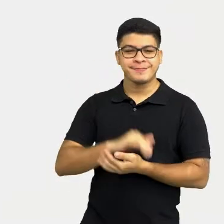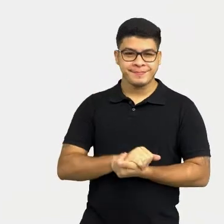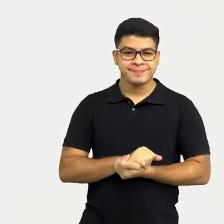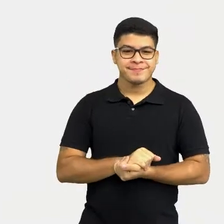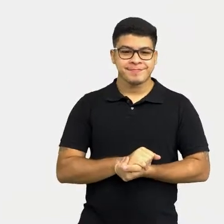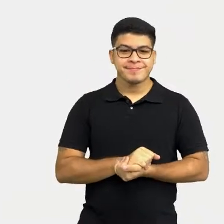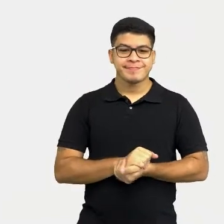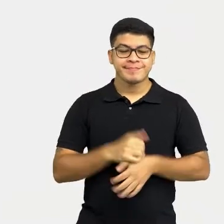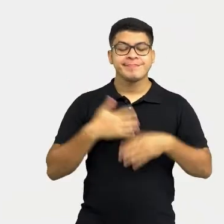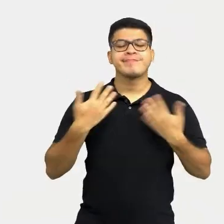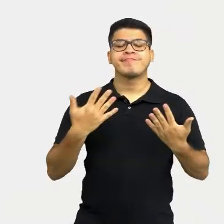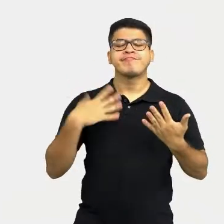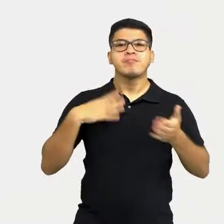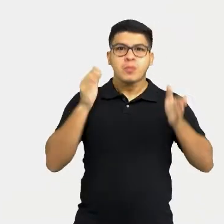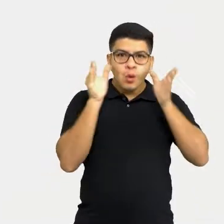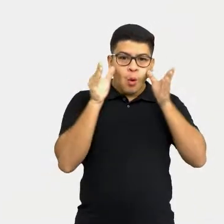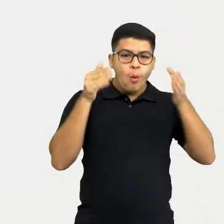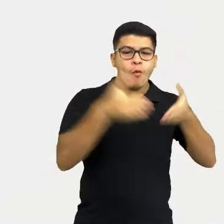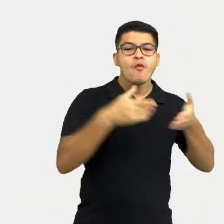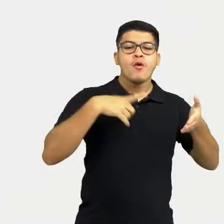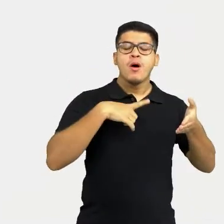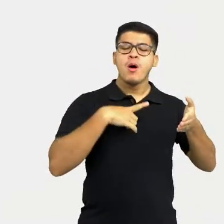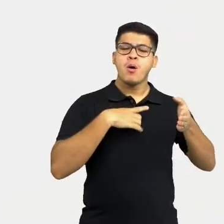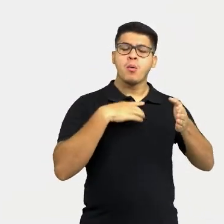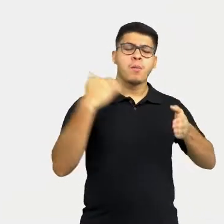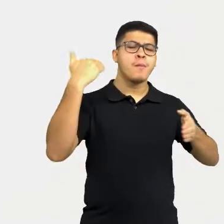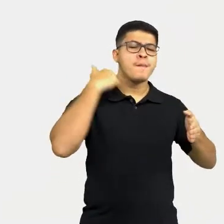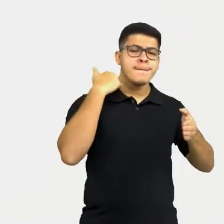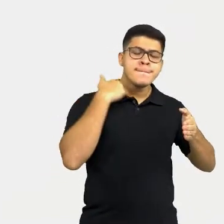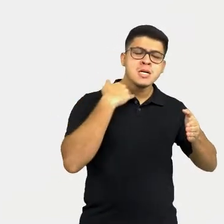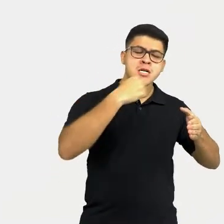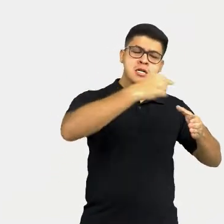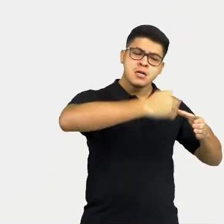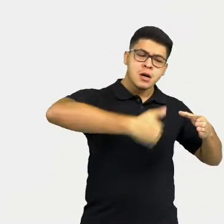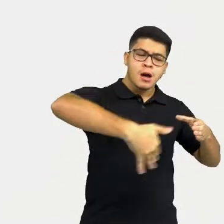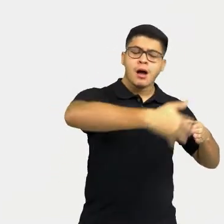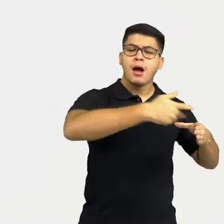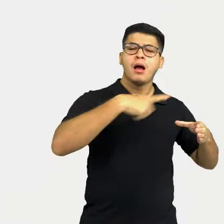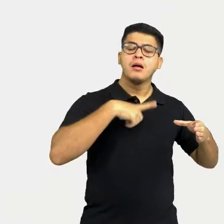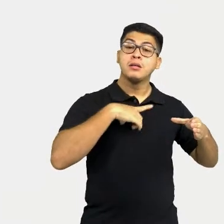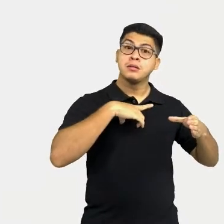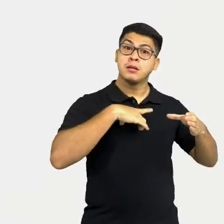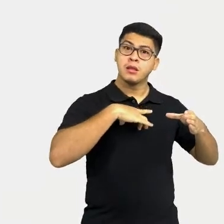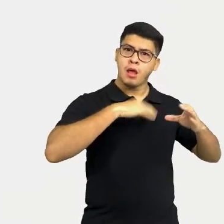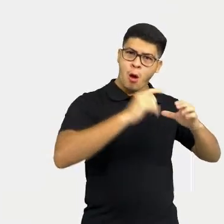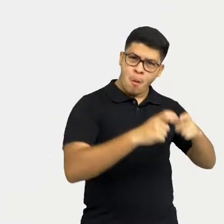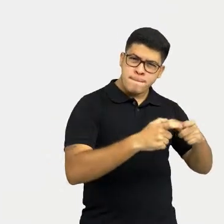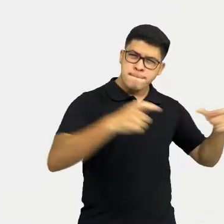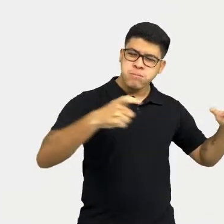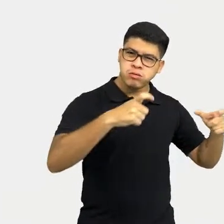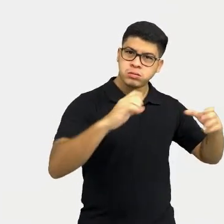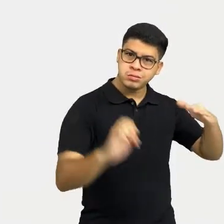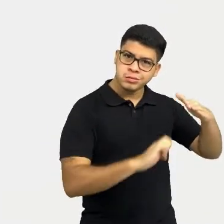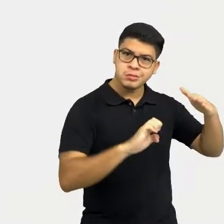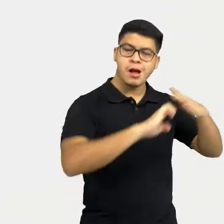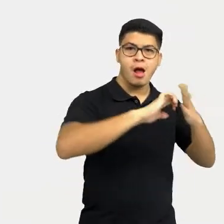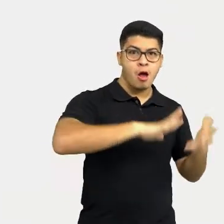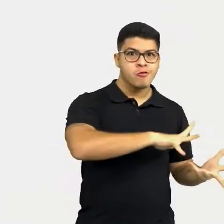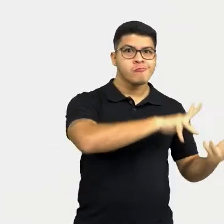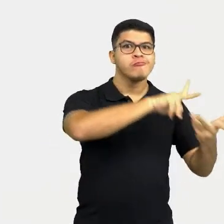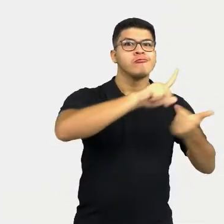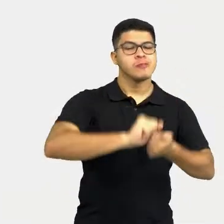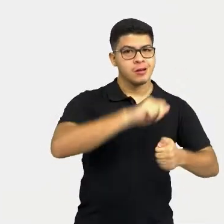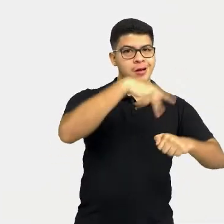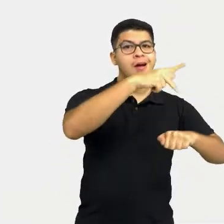que está relacionada com centralidade nos bancos e nas grandes corporações multinacionais.